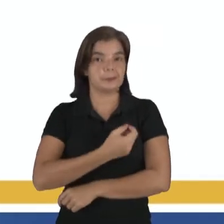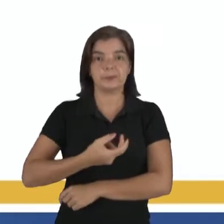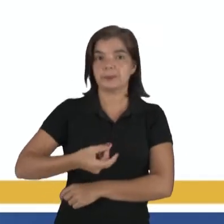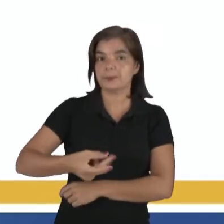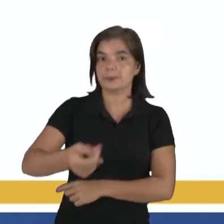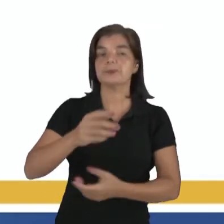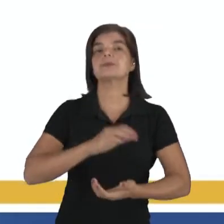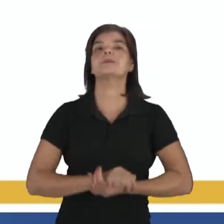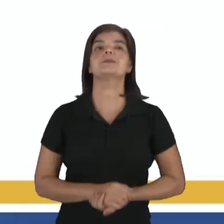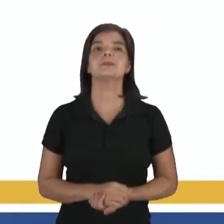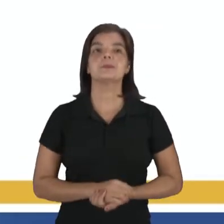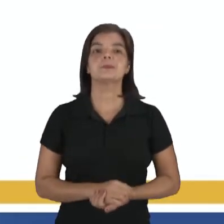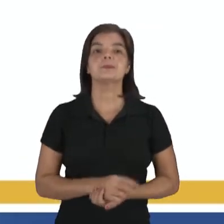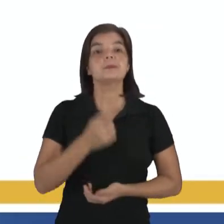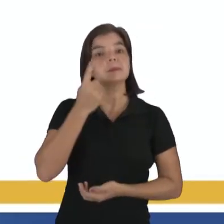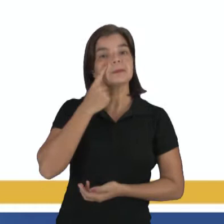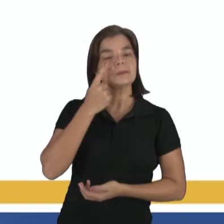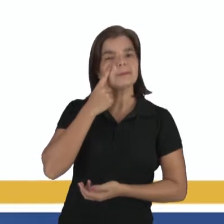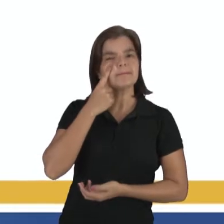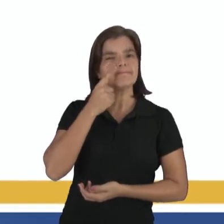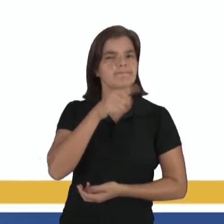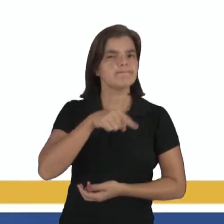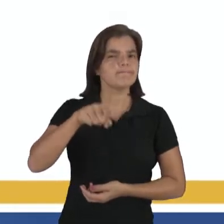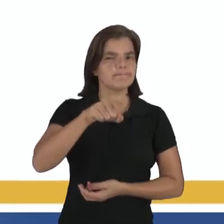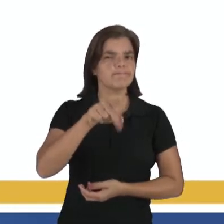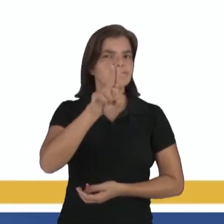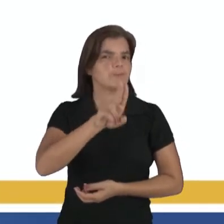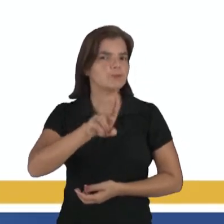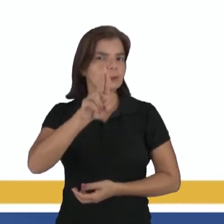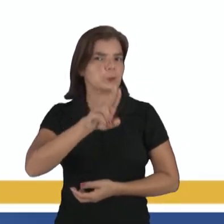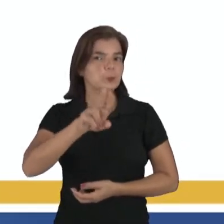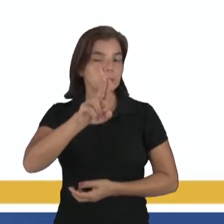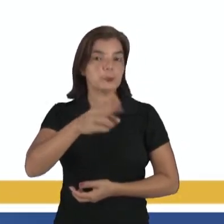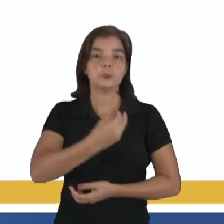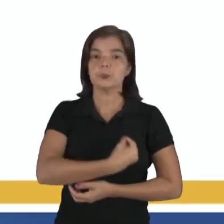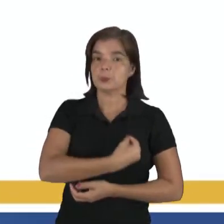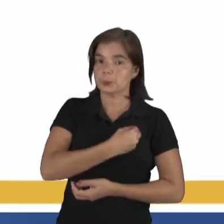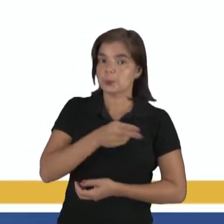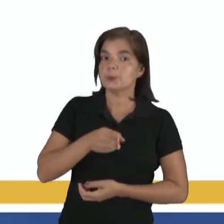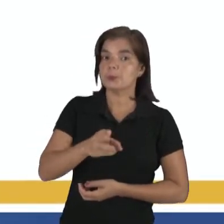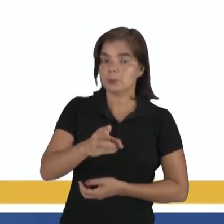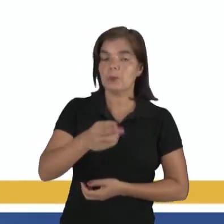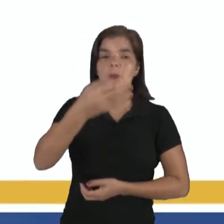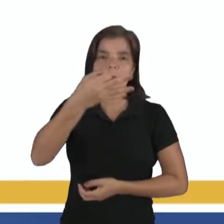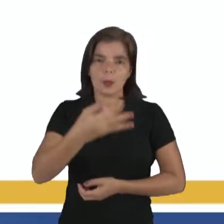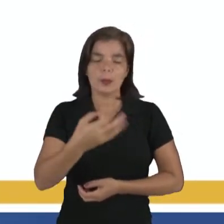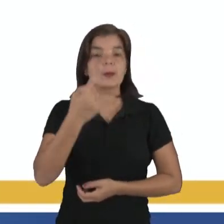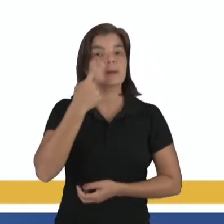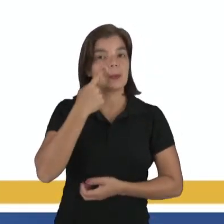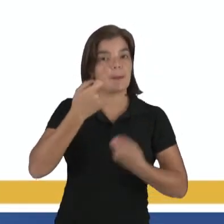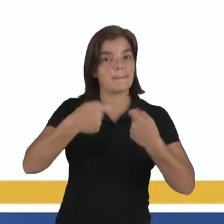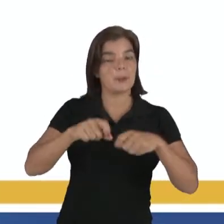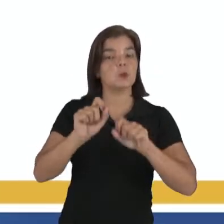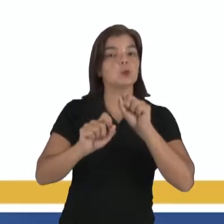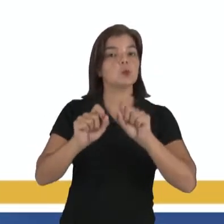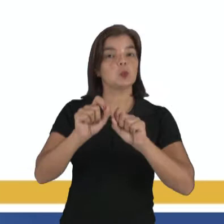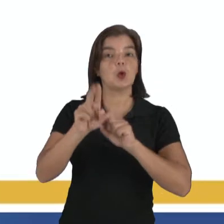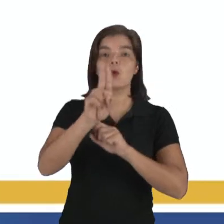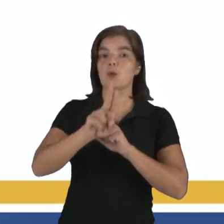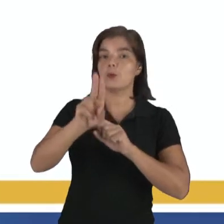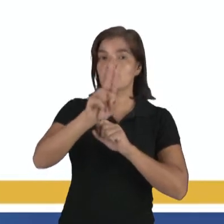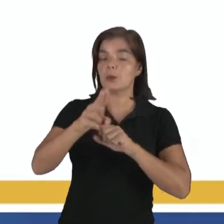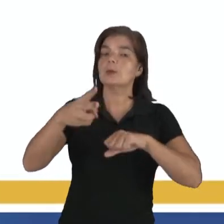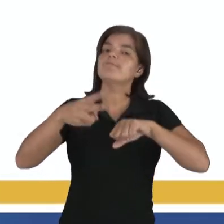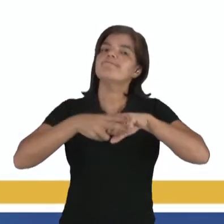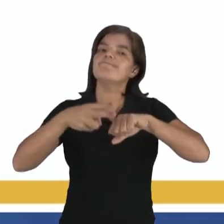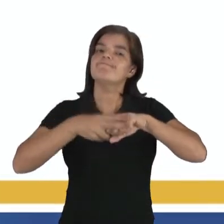ok? Pessoal, para vocês usarem o present continuous da forma correta, nós vamos precisar usar o verbo to be,